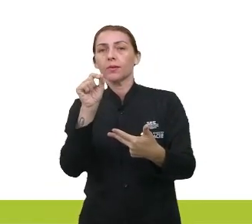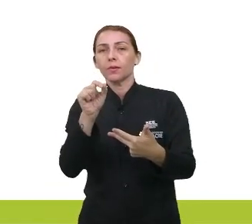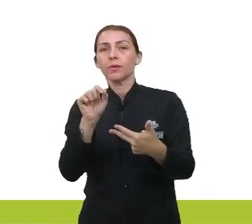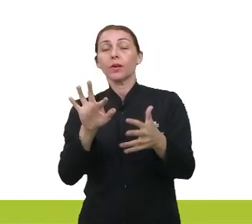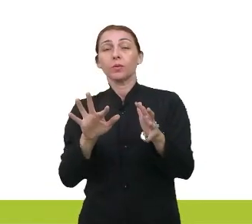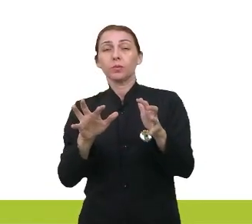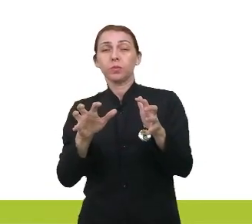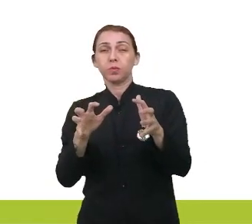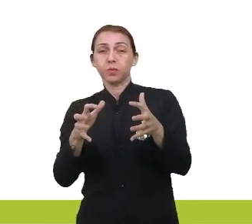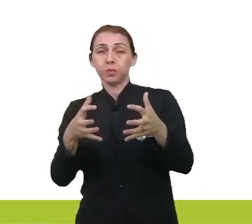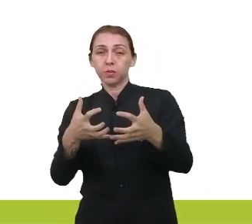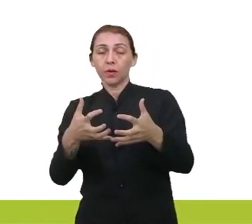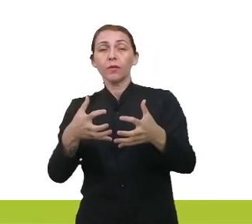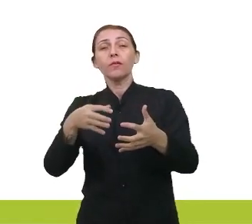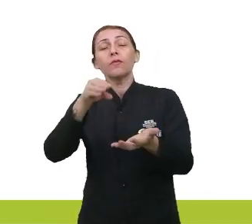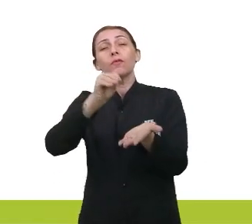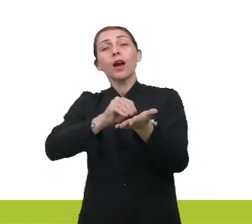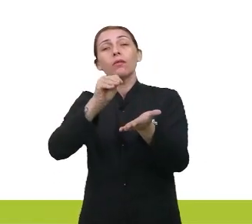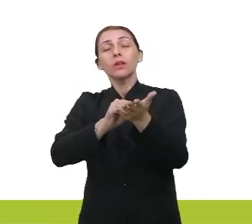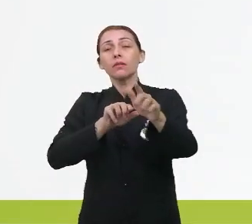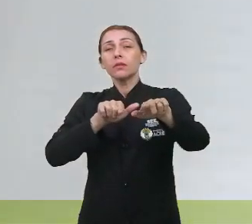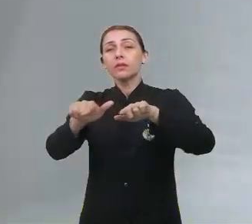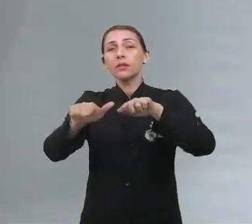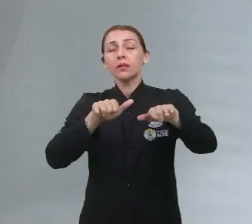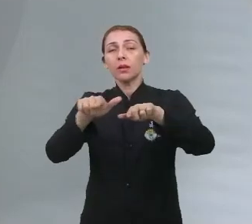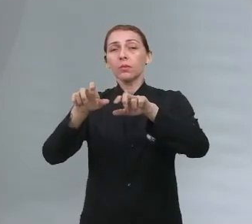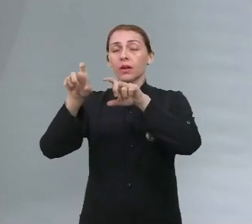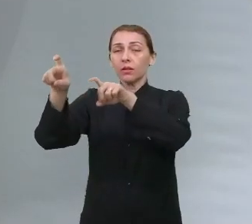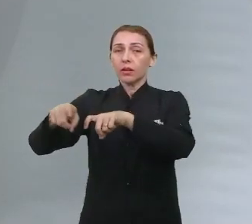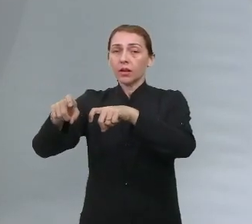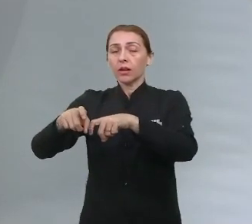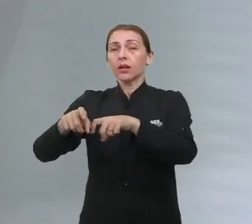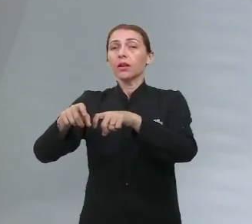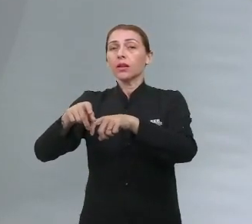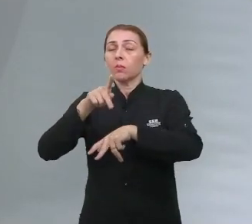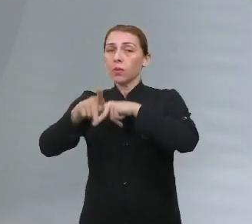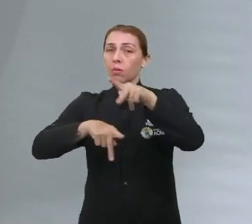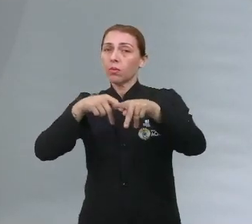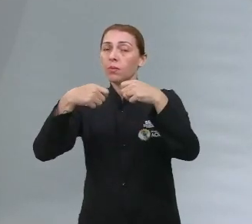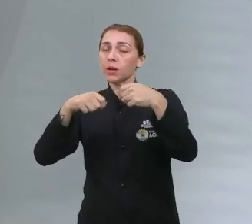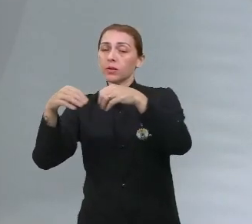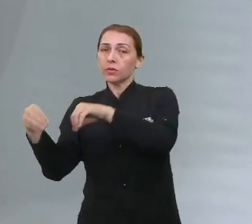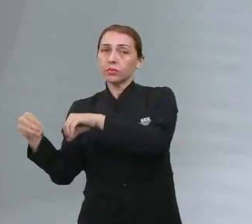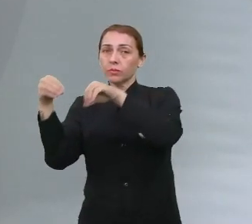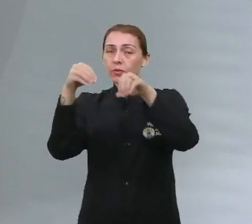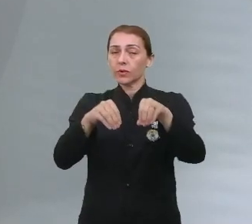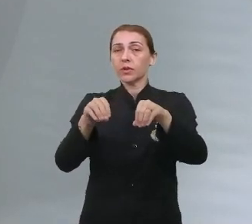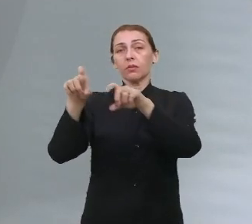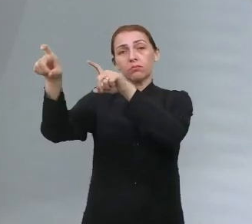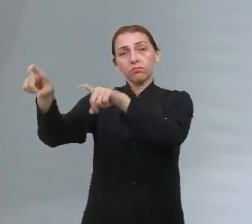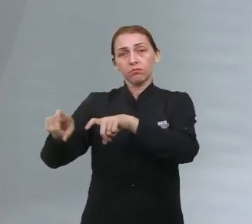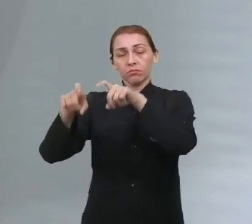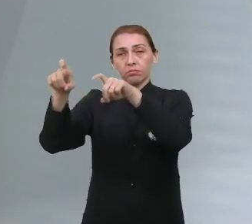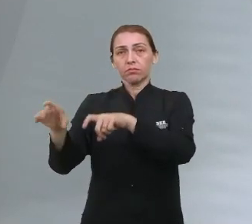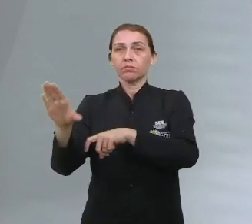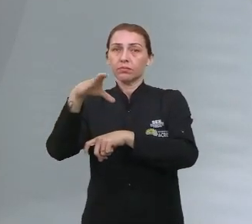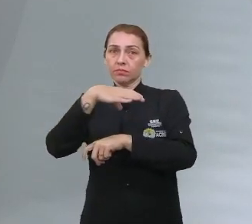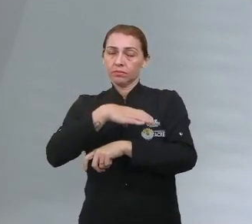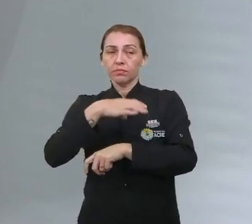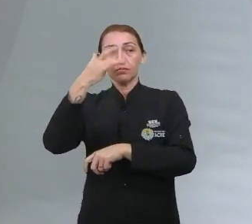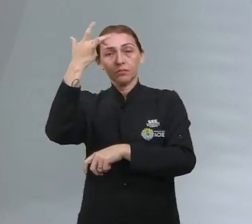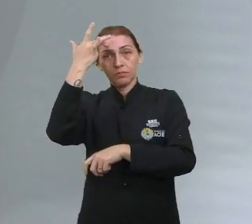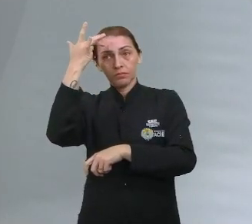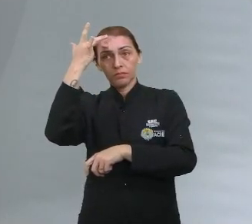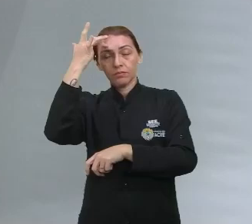trator. Quer dizer que faltava emprego no campo e a população teve que migrar do campo para a cidade. Bem, pessoal, eu acho